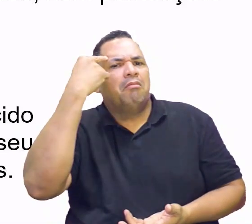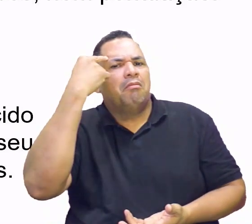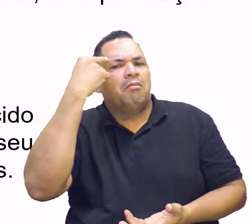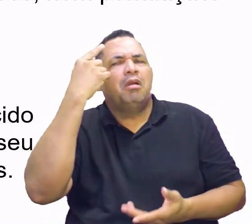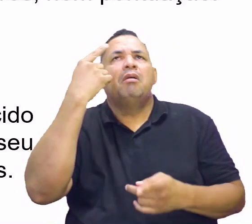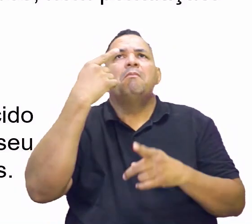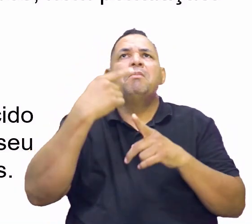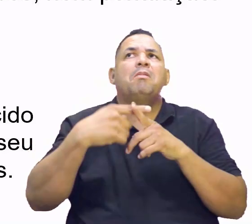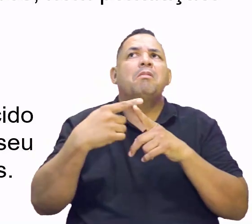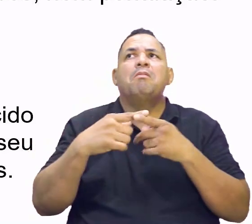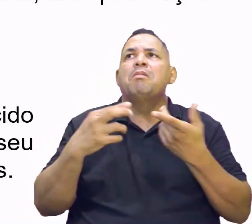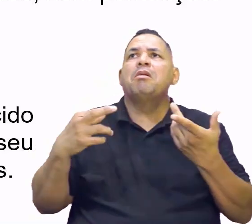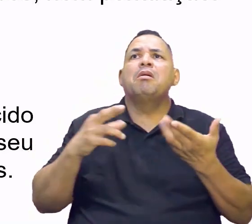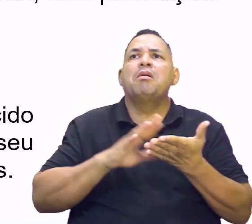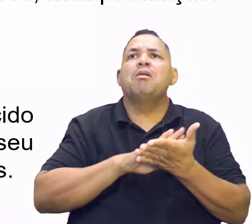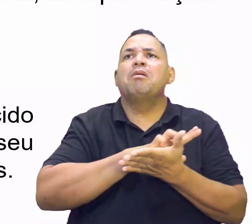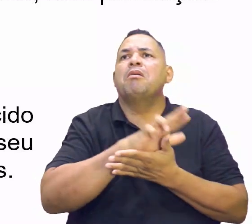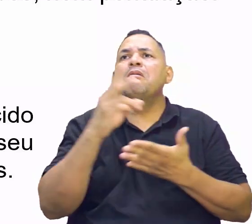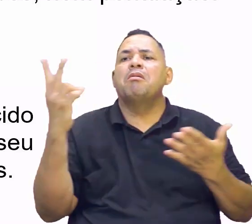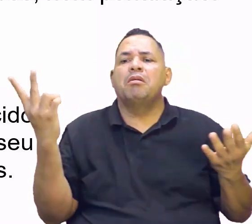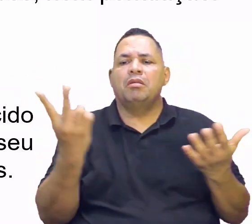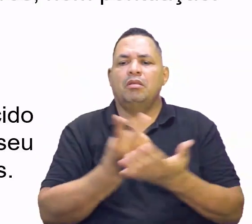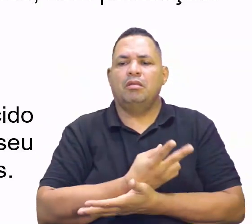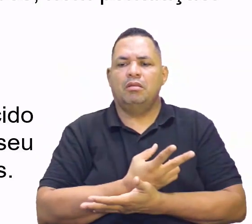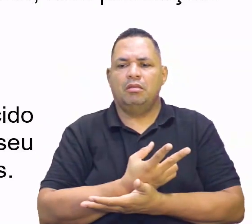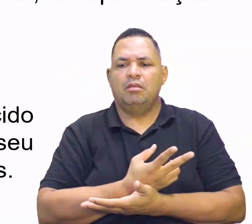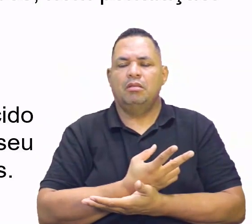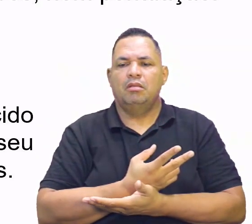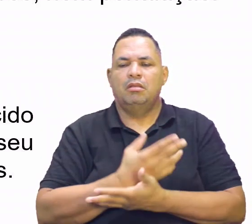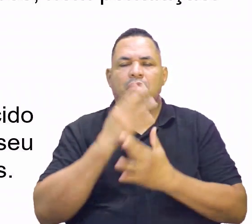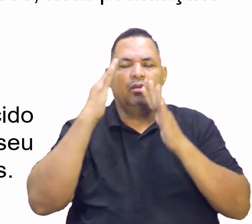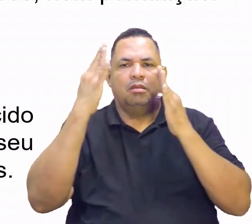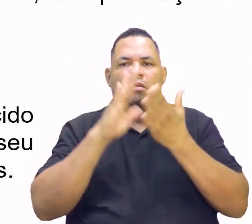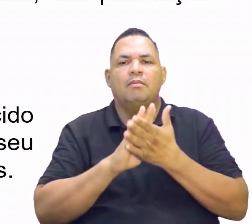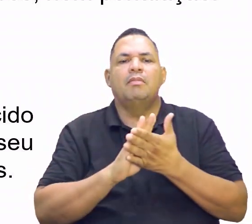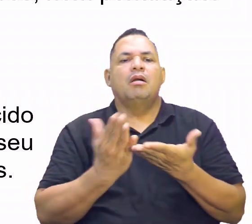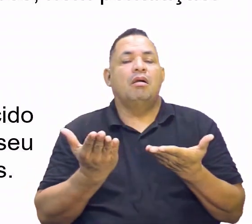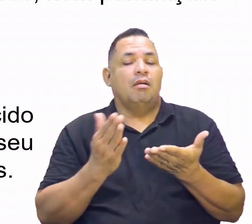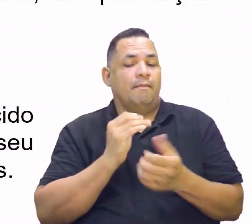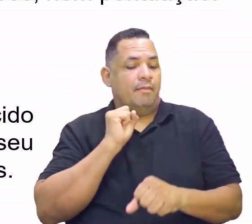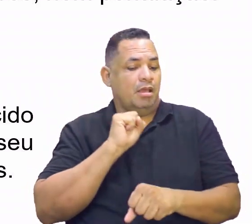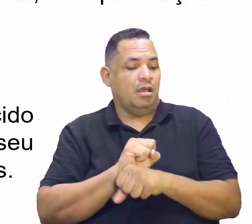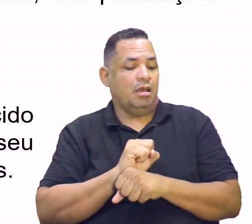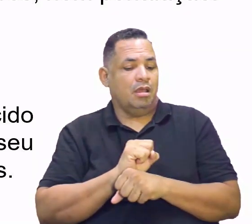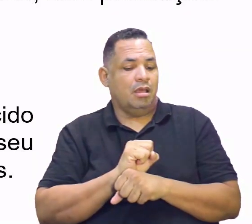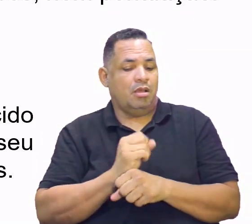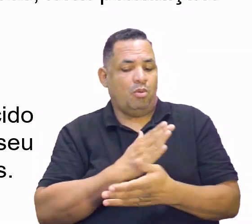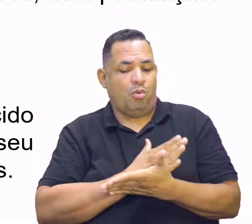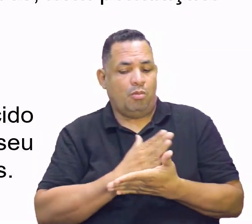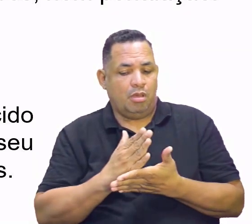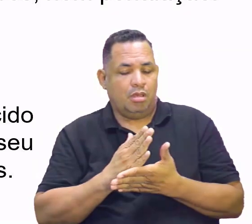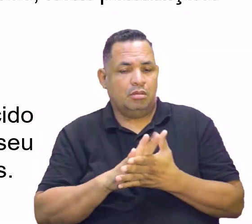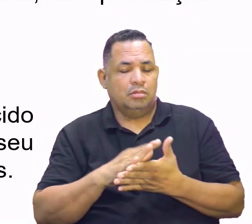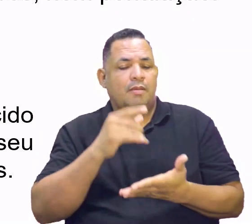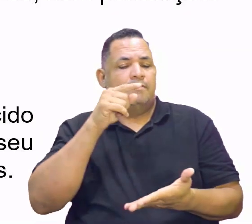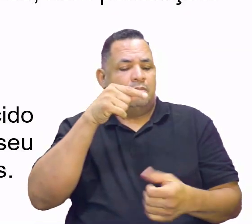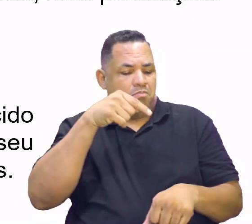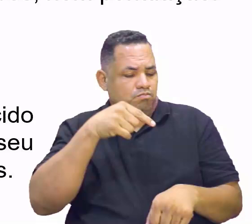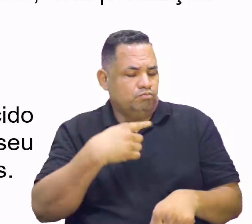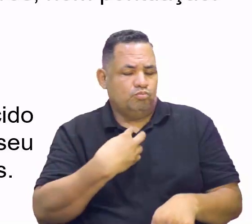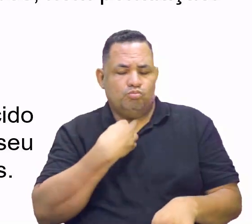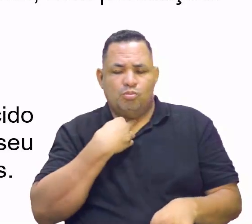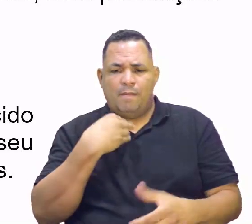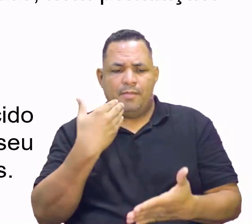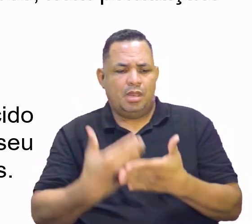no porquê que as coisas aconteciam. Não, coloque aí para fora o que você pensa, não perca tempo, escreva,